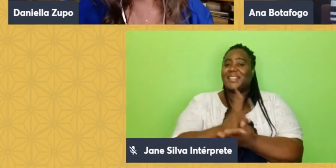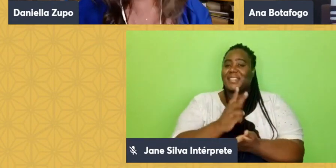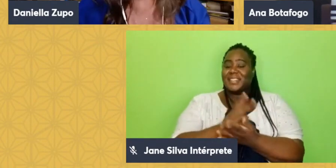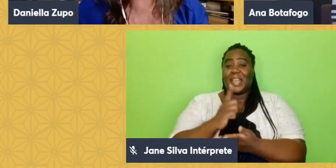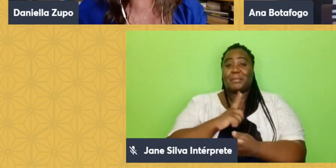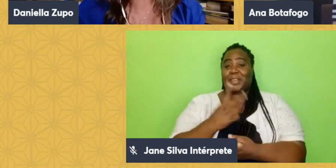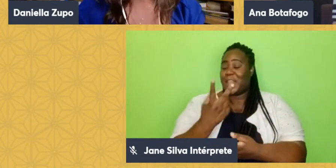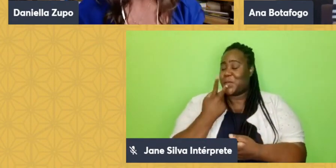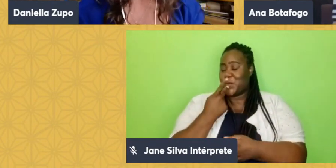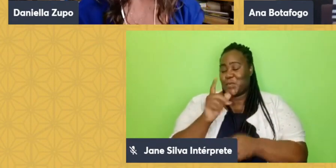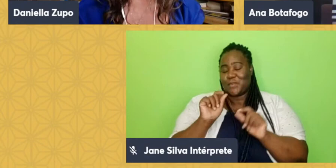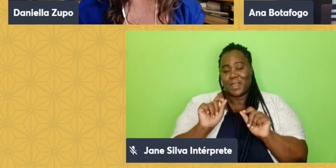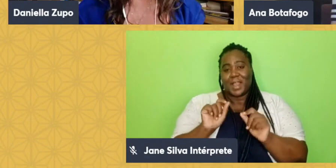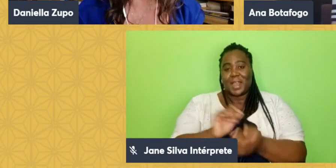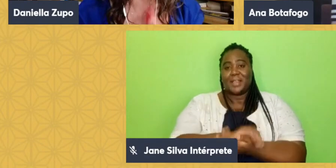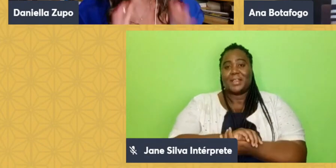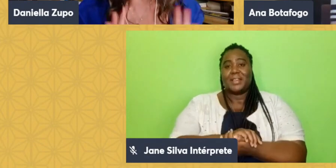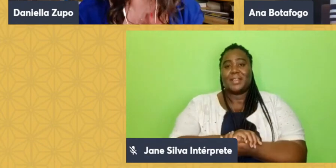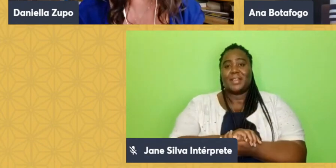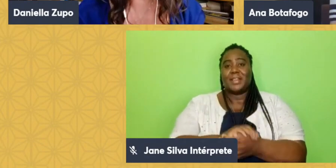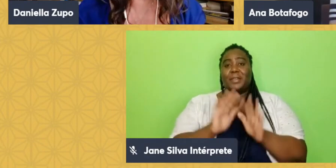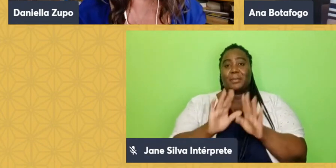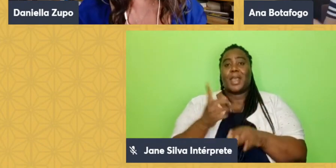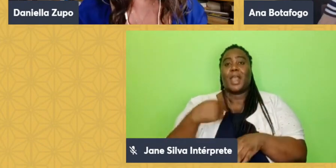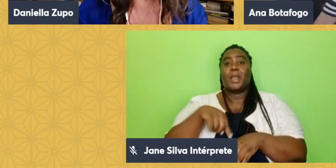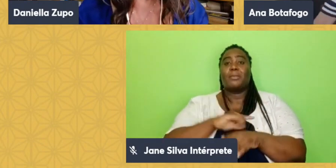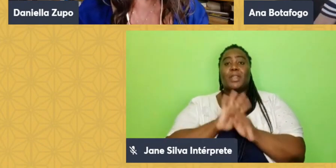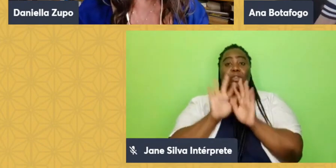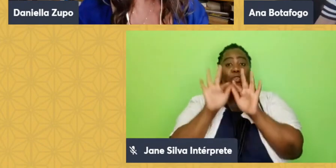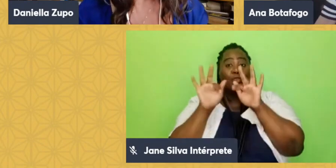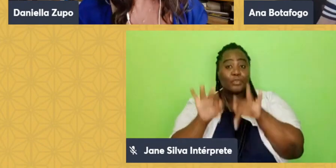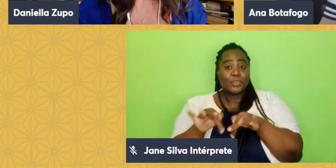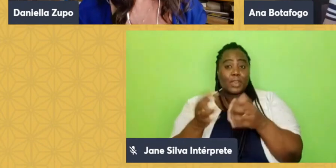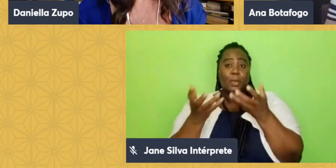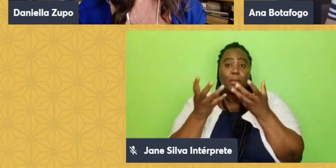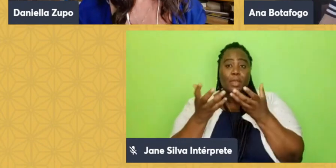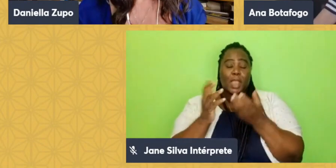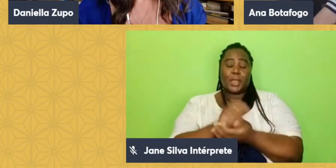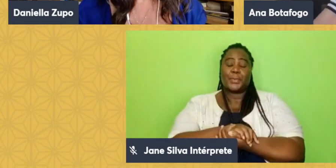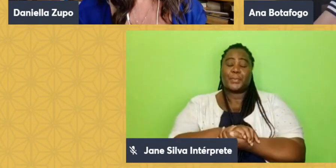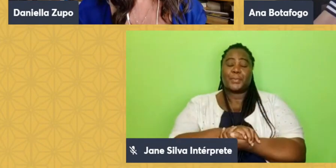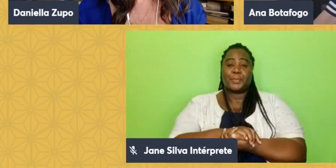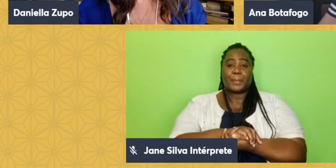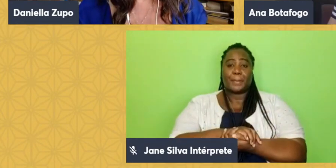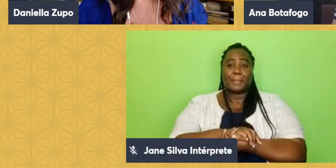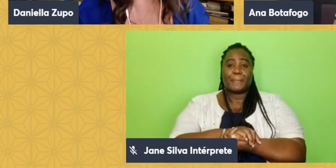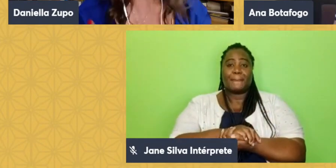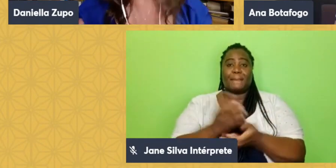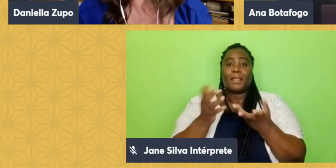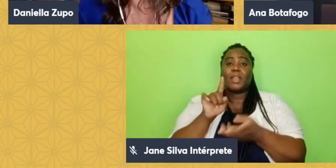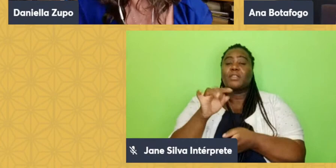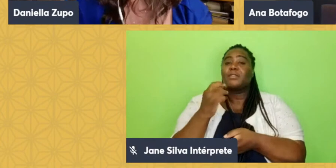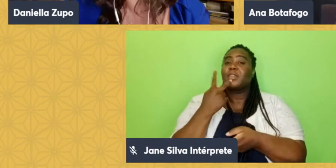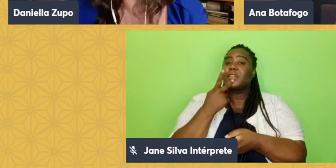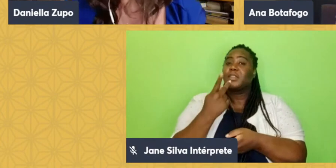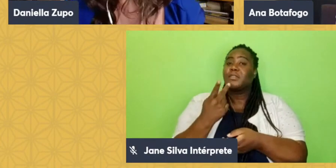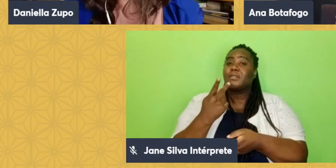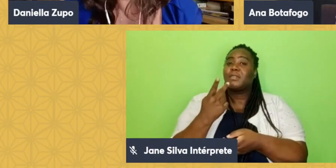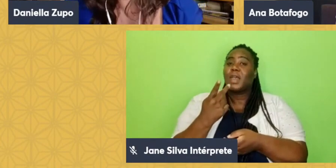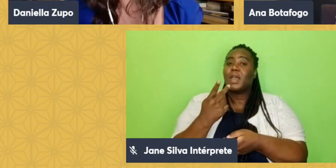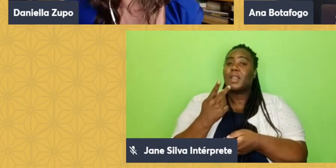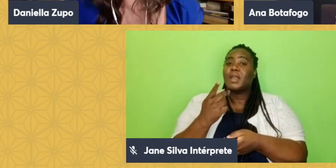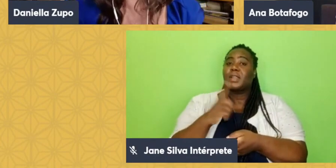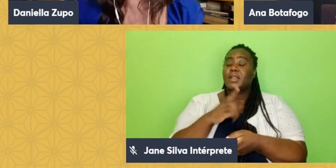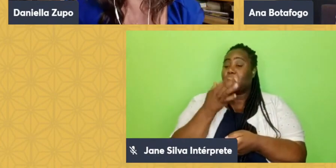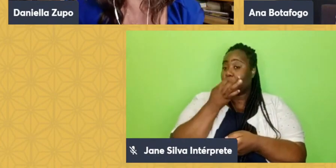dizer que bom né mas para gente caminhar queria final eu queria eu queria que você falasse com alguém aqui